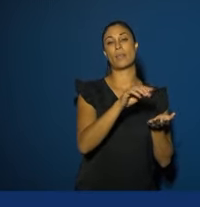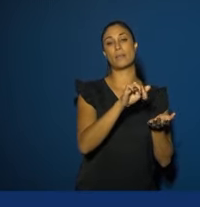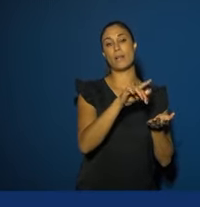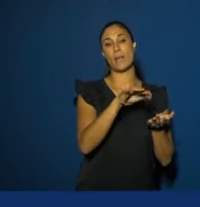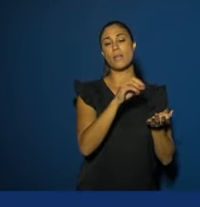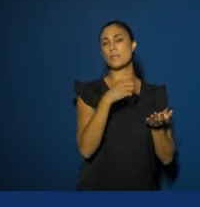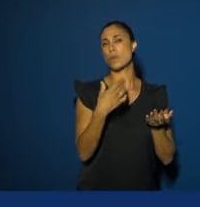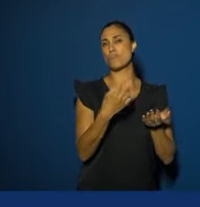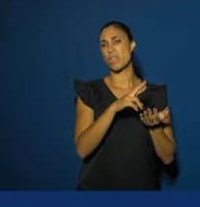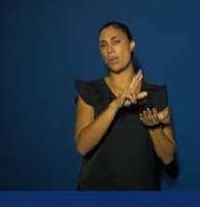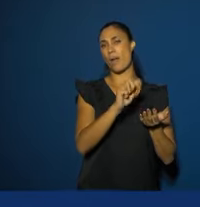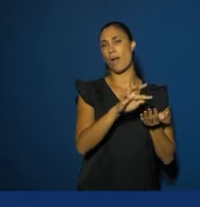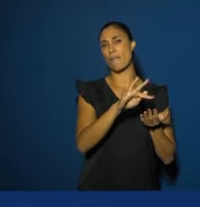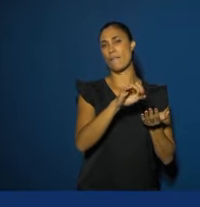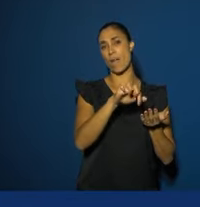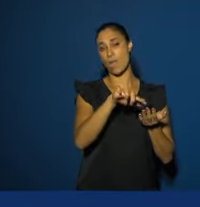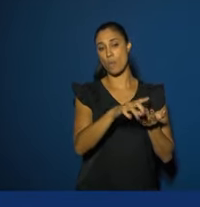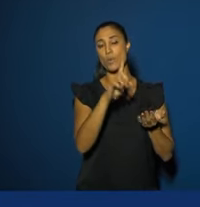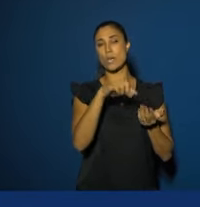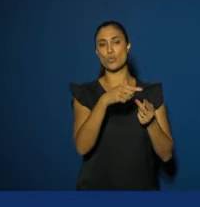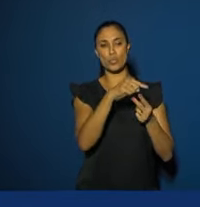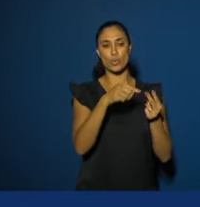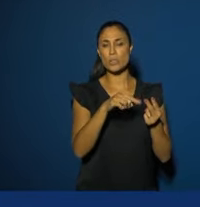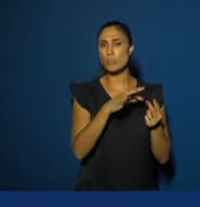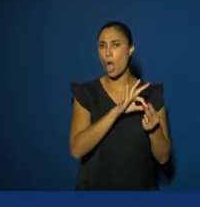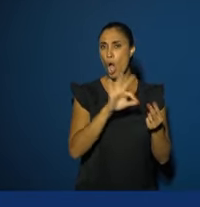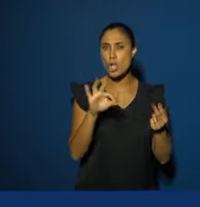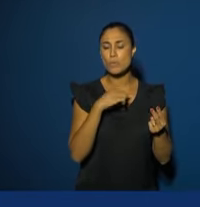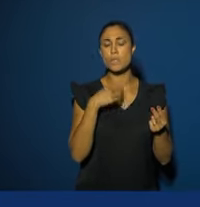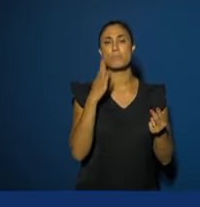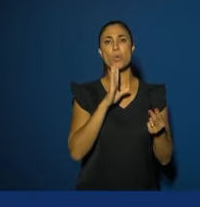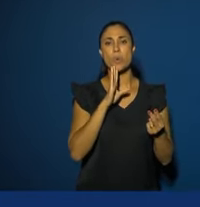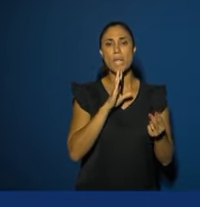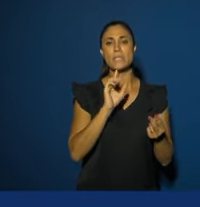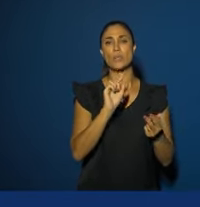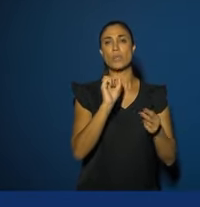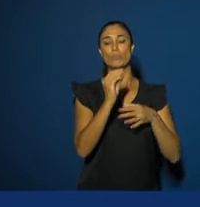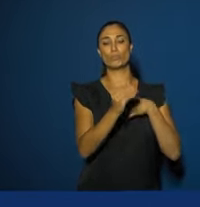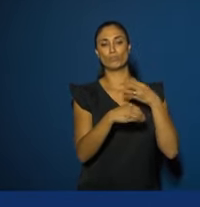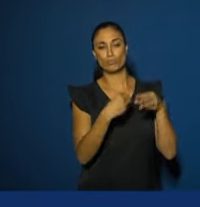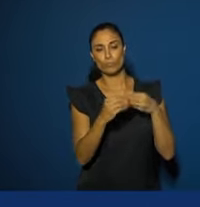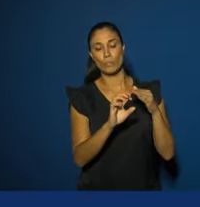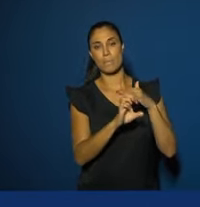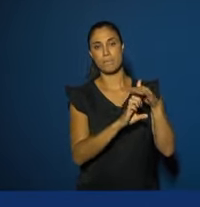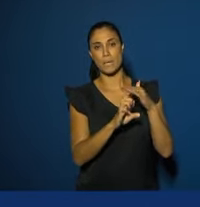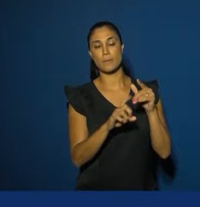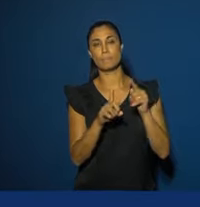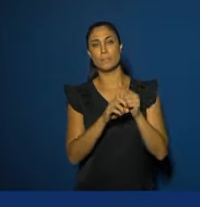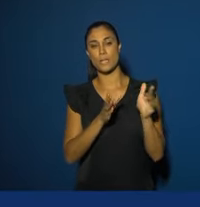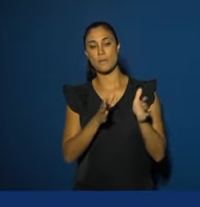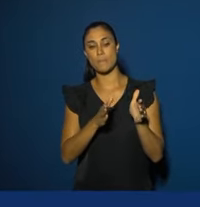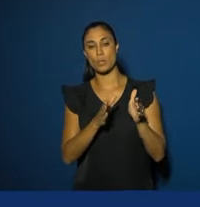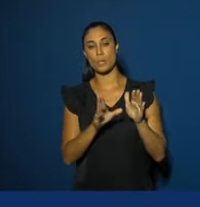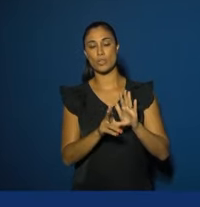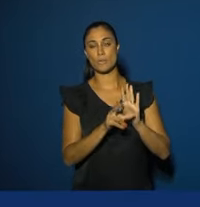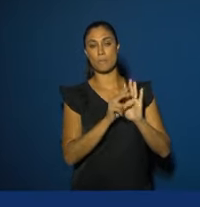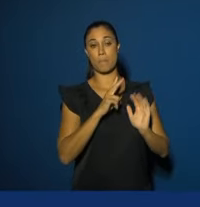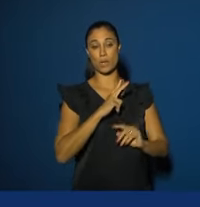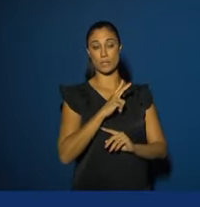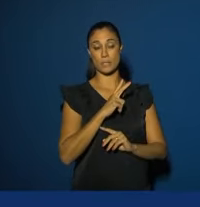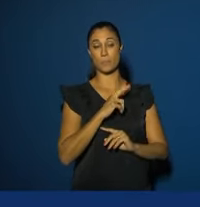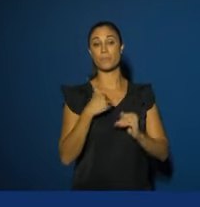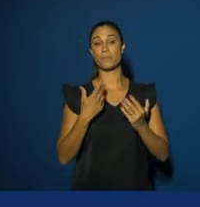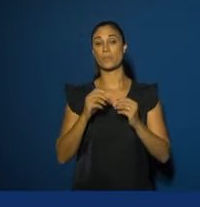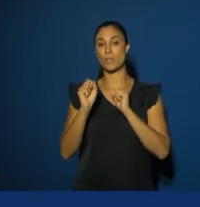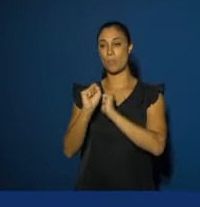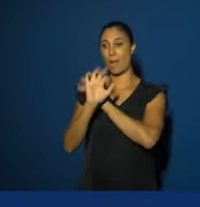muito adequadas conhecem bastante daqueles aspectos que envolvem a relação né com a empresa nesse processo de privatização Então você tem